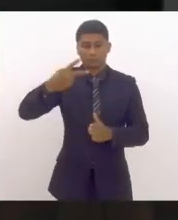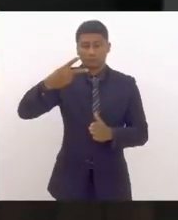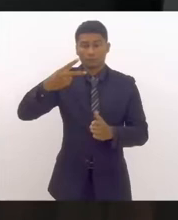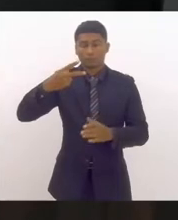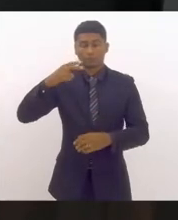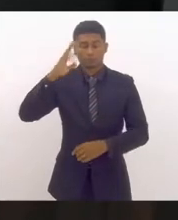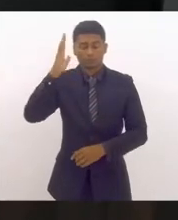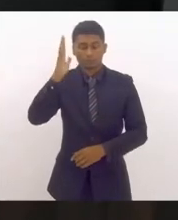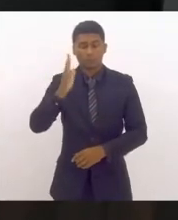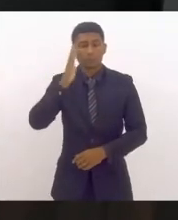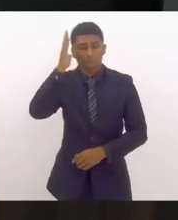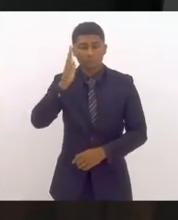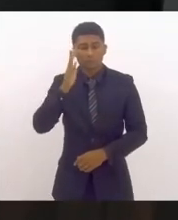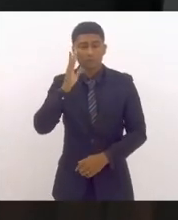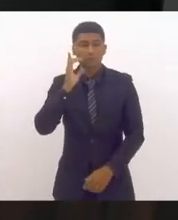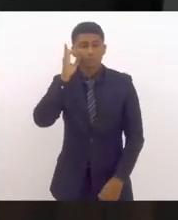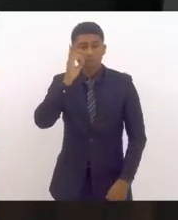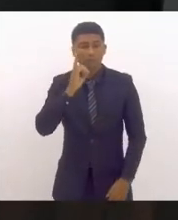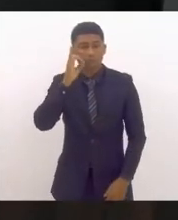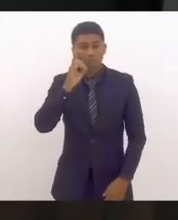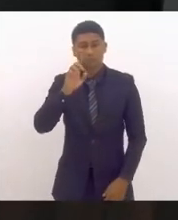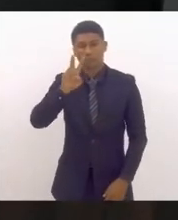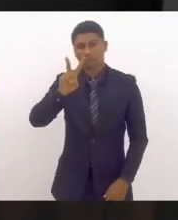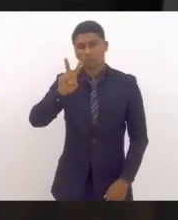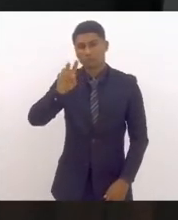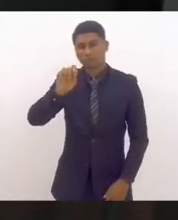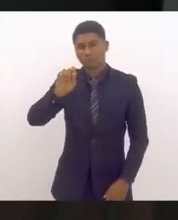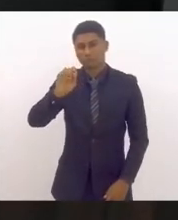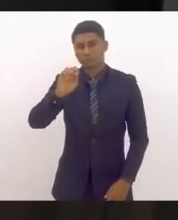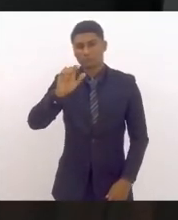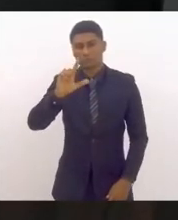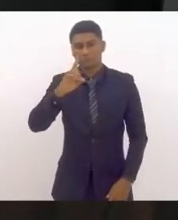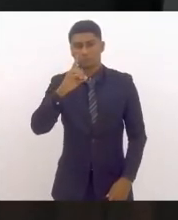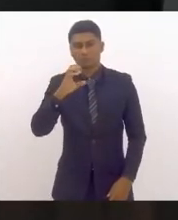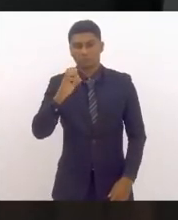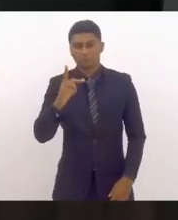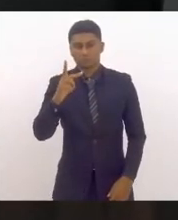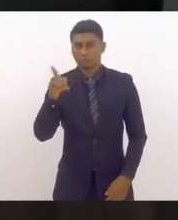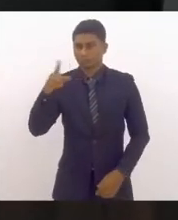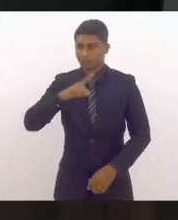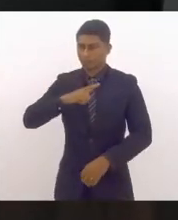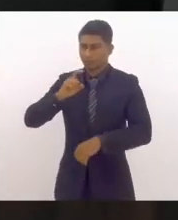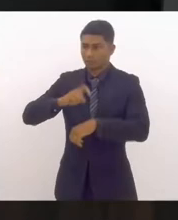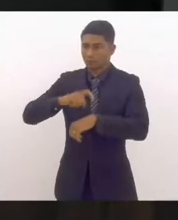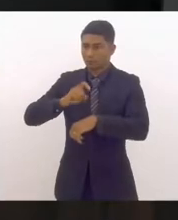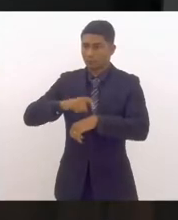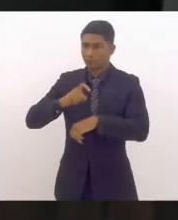o resultado waldeck Carneiro você silêncio dispõe da tempo regimental